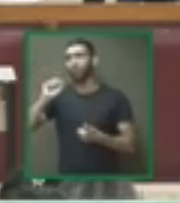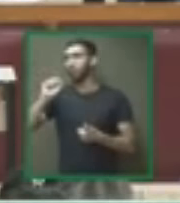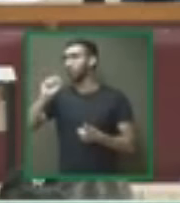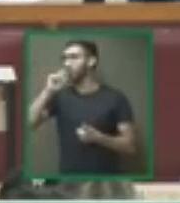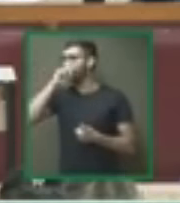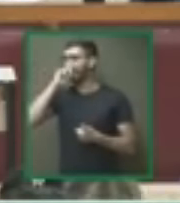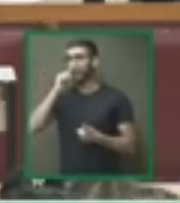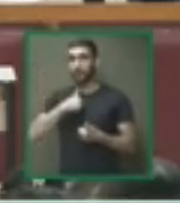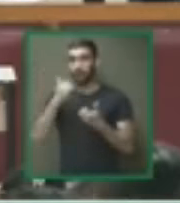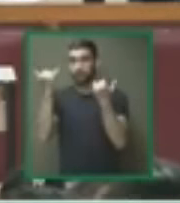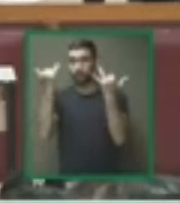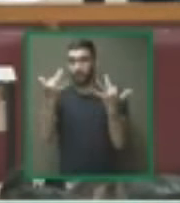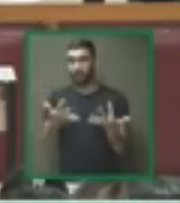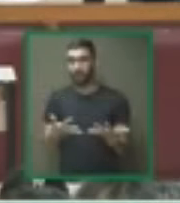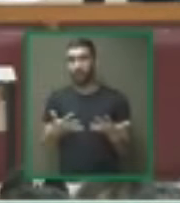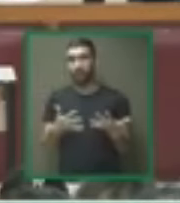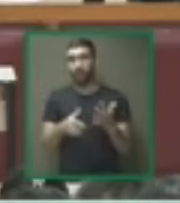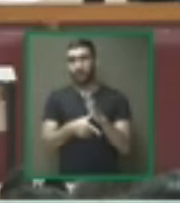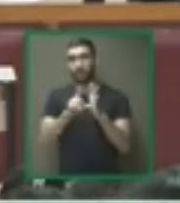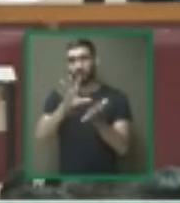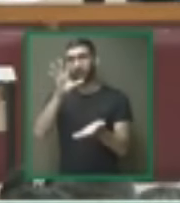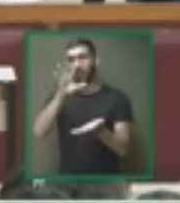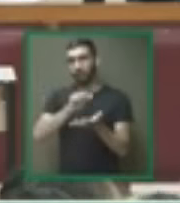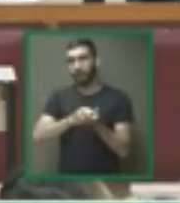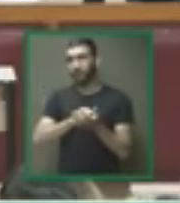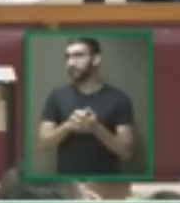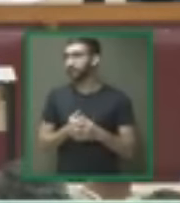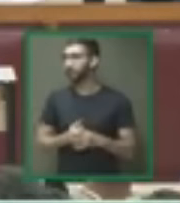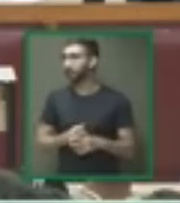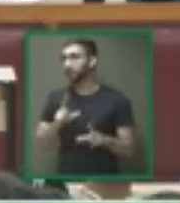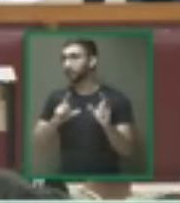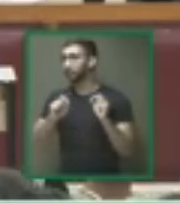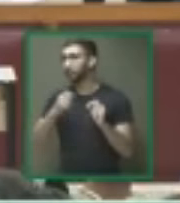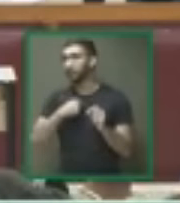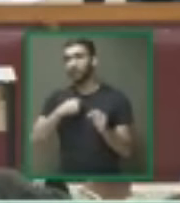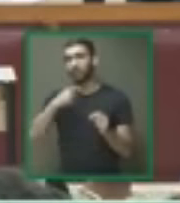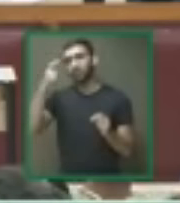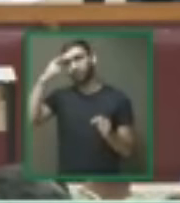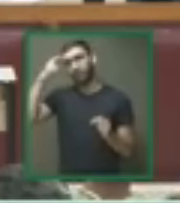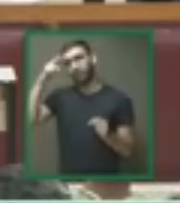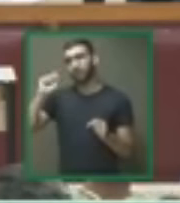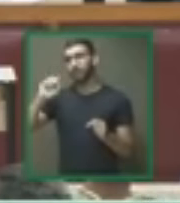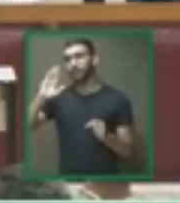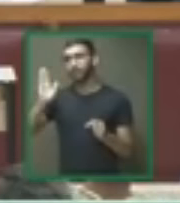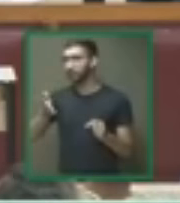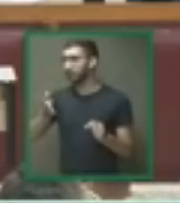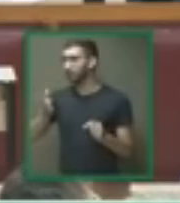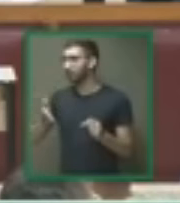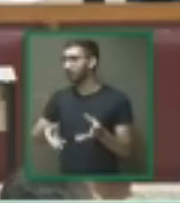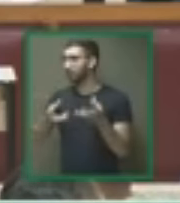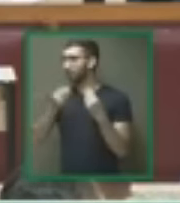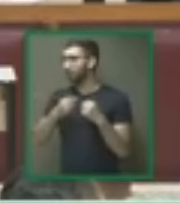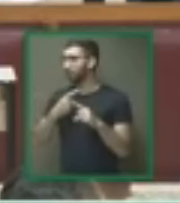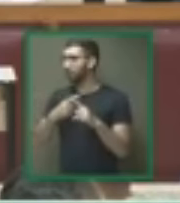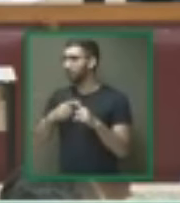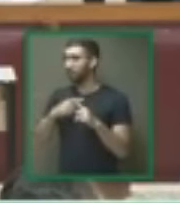Não, eu vou só explicar antes da gravação. Que eu penso que já passou, porque nós